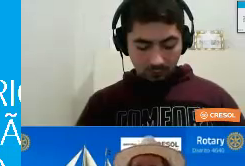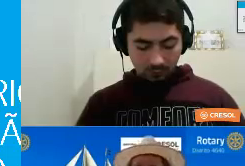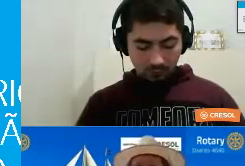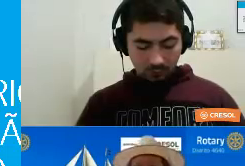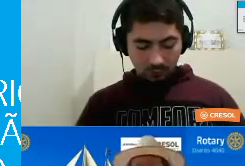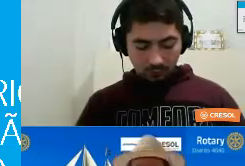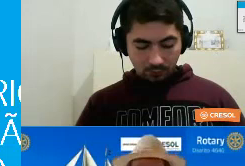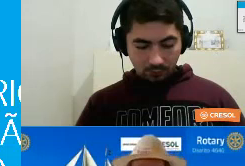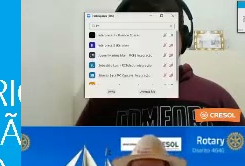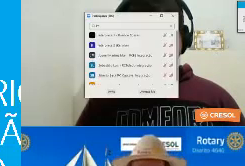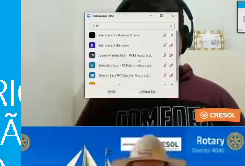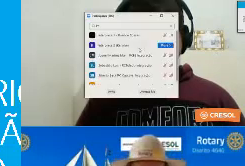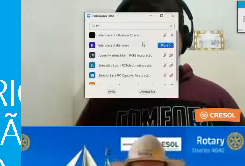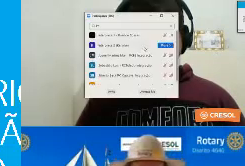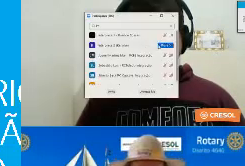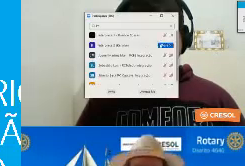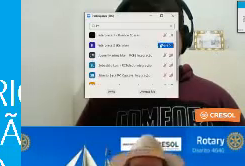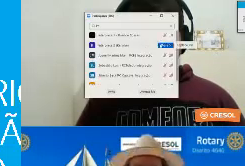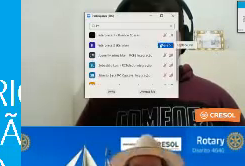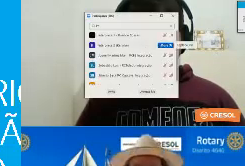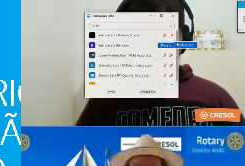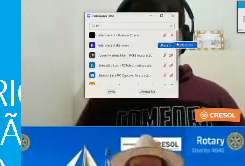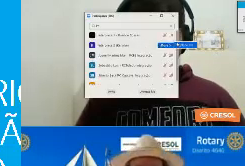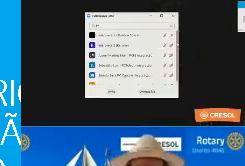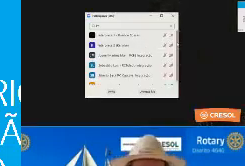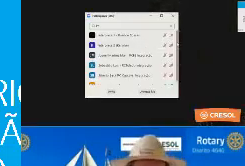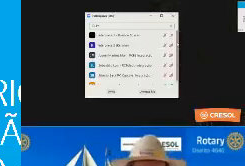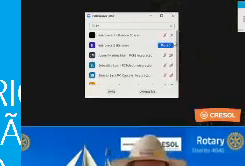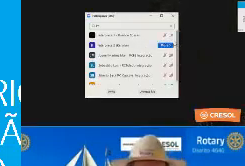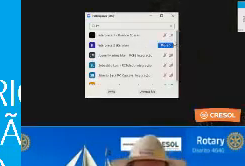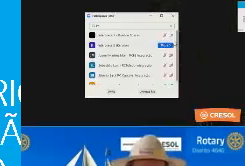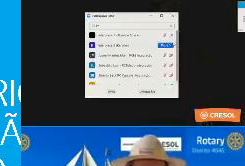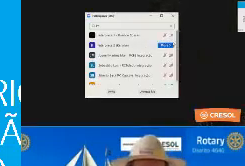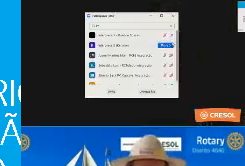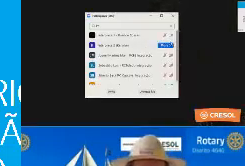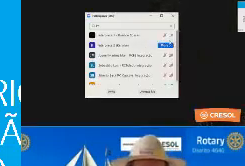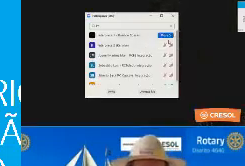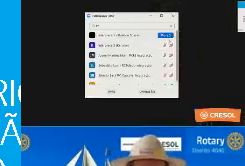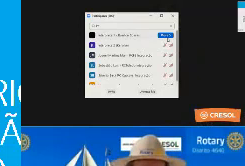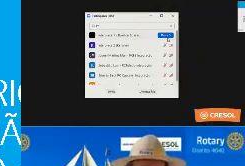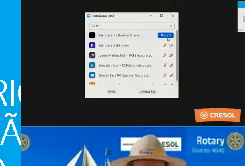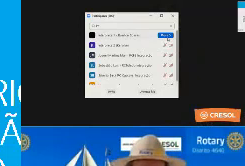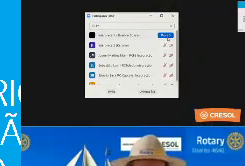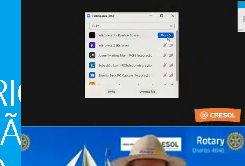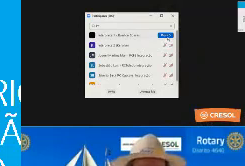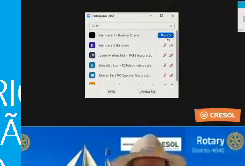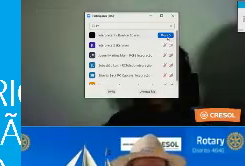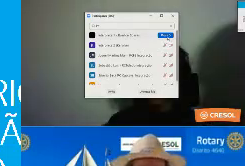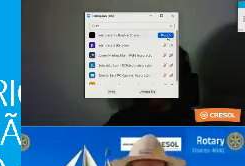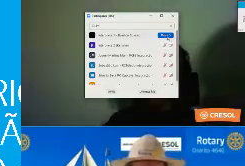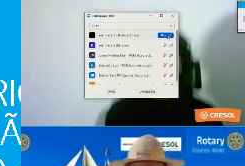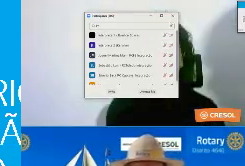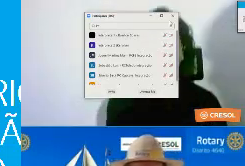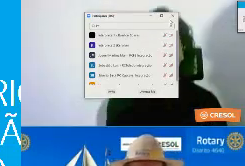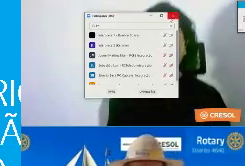e da generosidade de cada rotariano. Muito bem, mas isso eu vou começar a comentar ao longo da minha reunião.